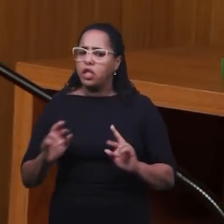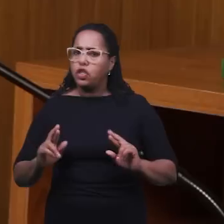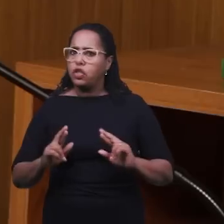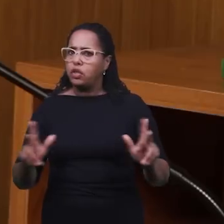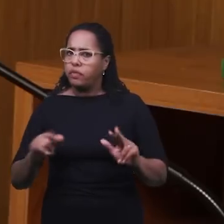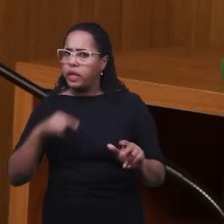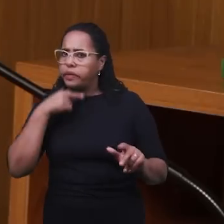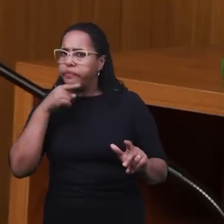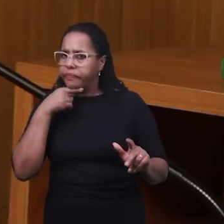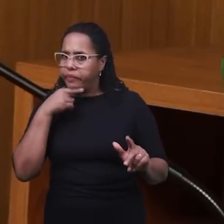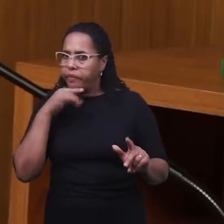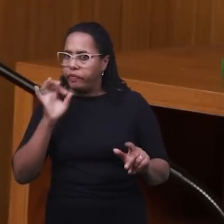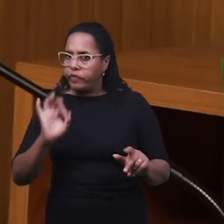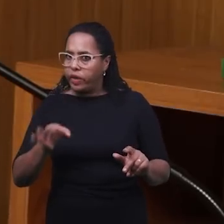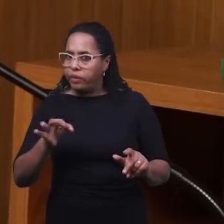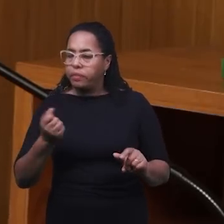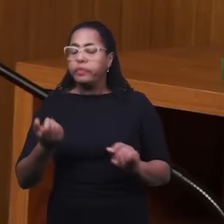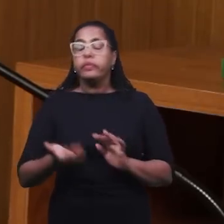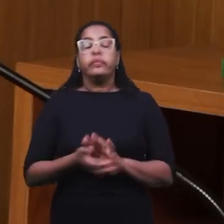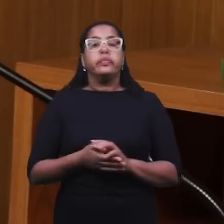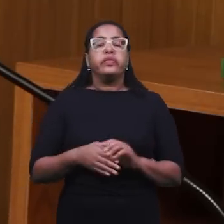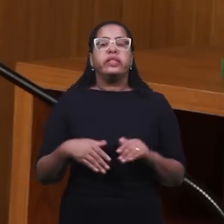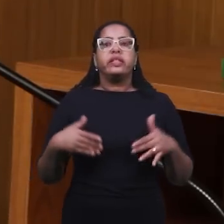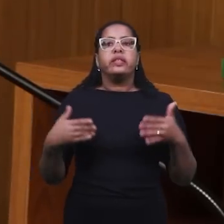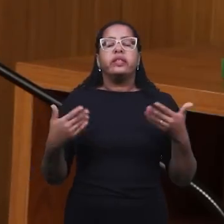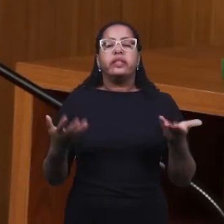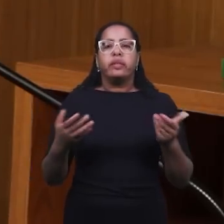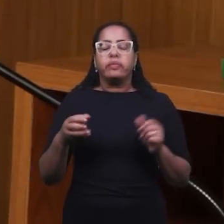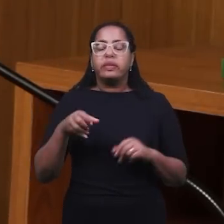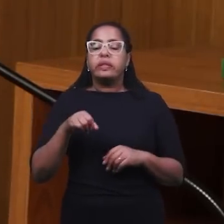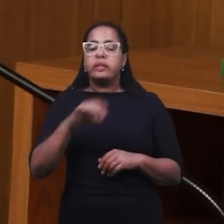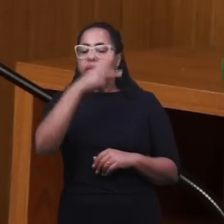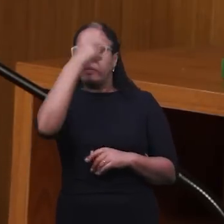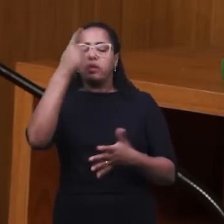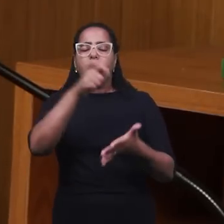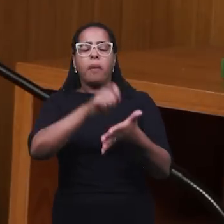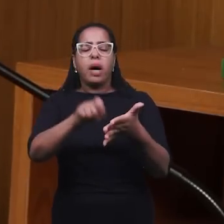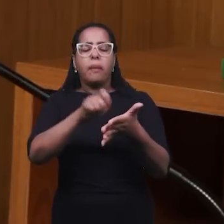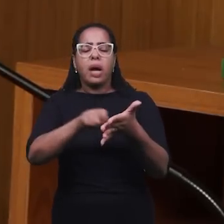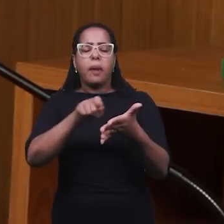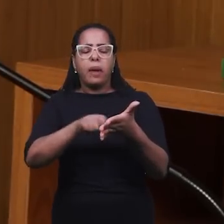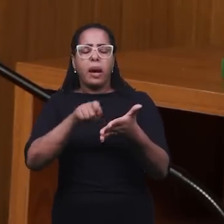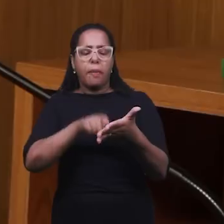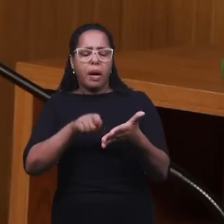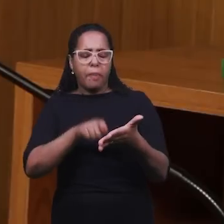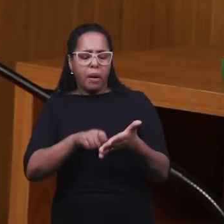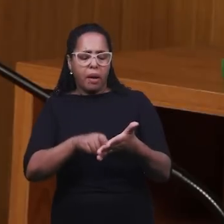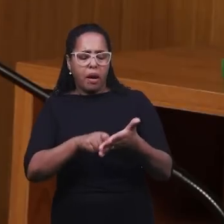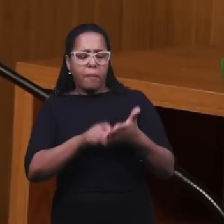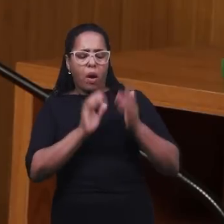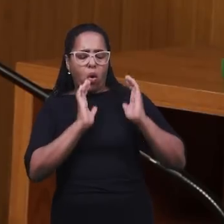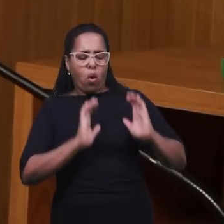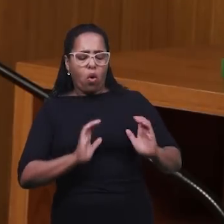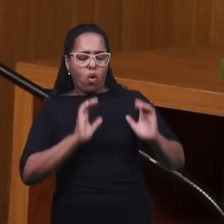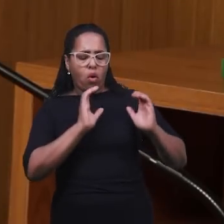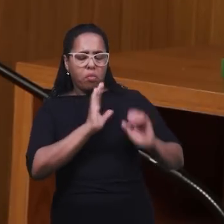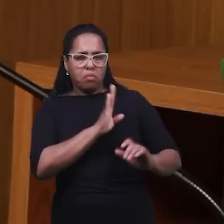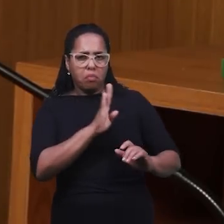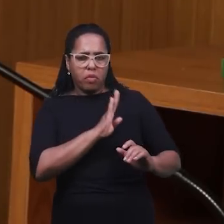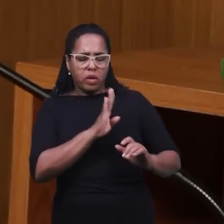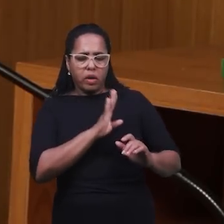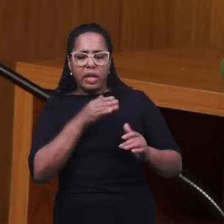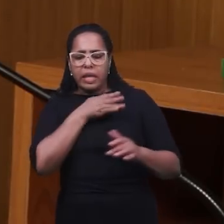alguém descreveu. Ou alguém escreveu errado. Sim. Mas o que está descrito tem que acontecer aqui. Não pode